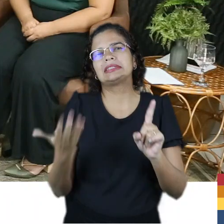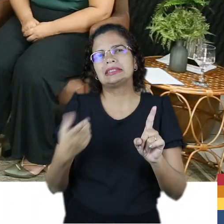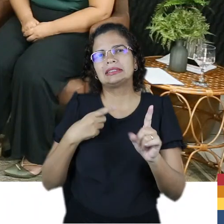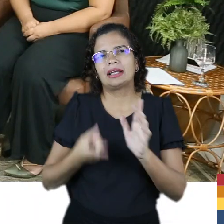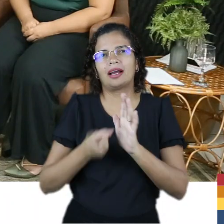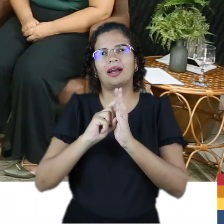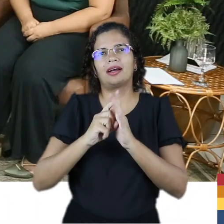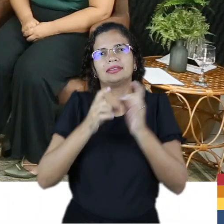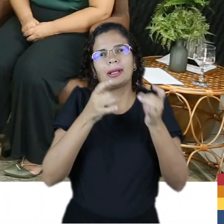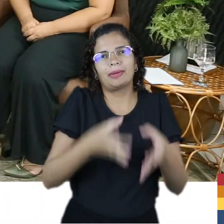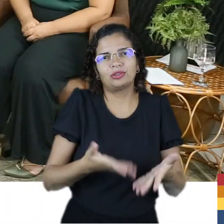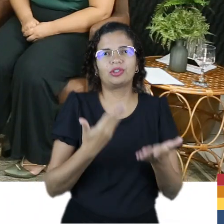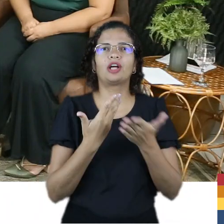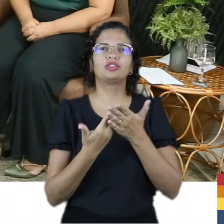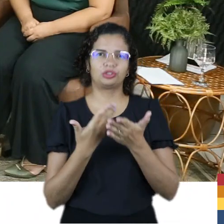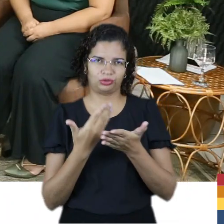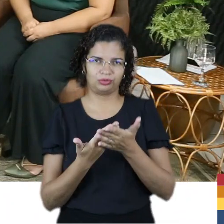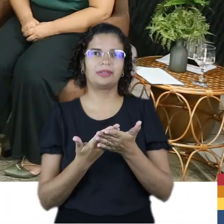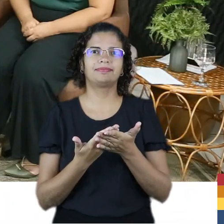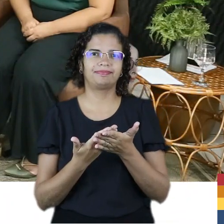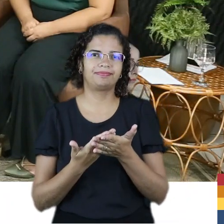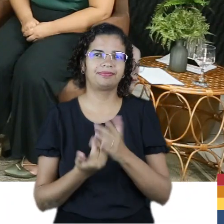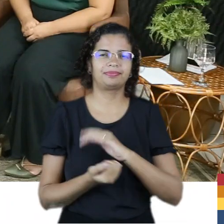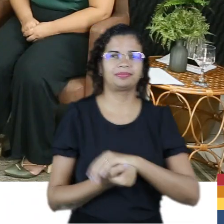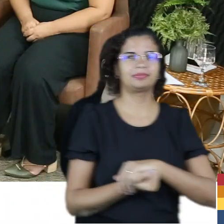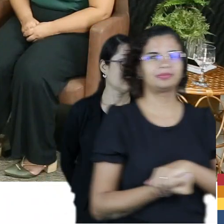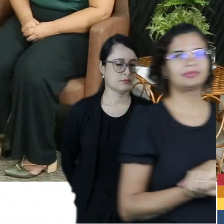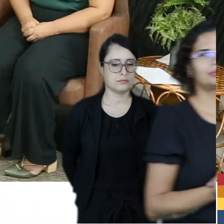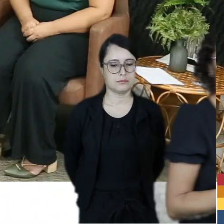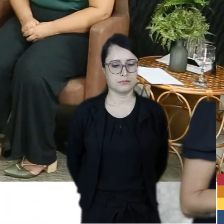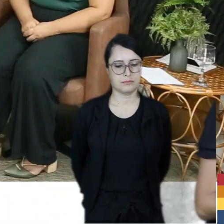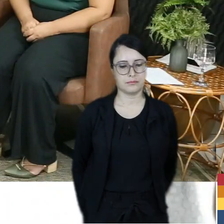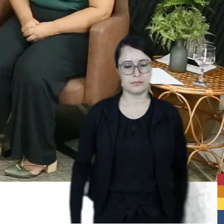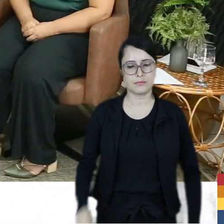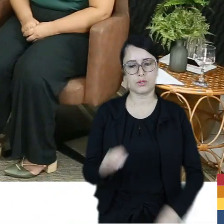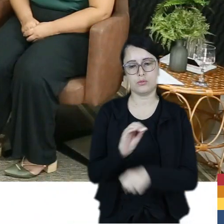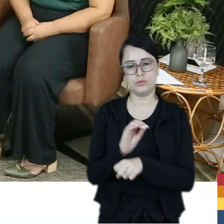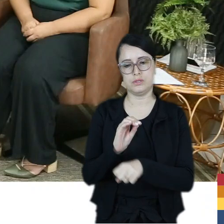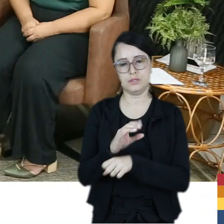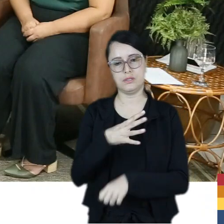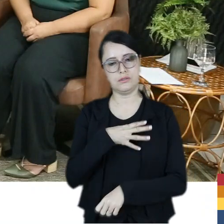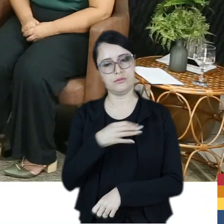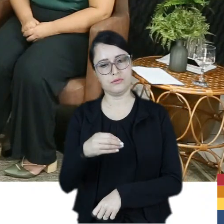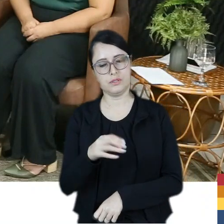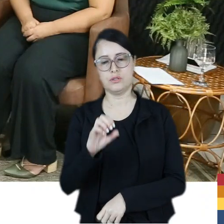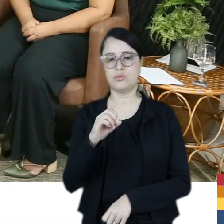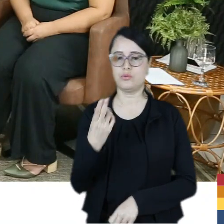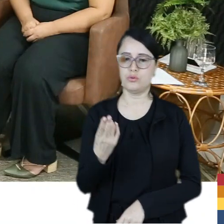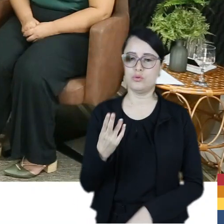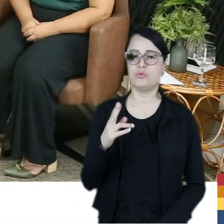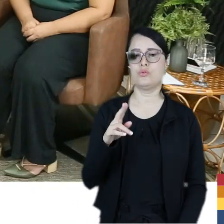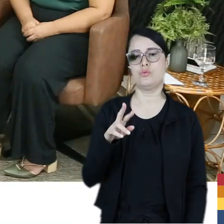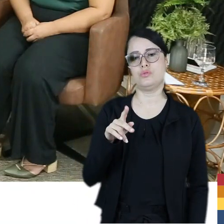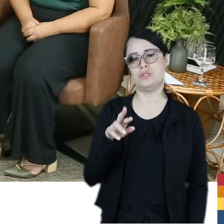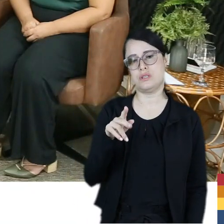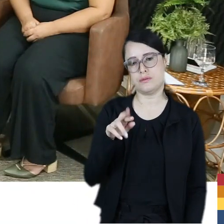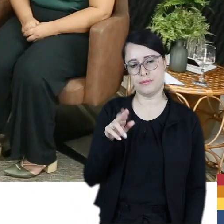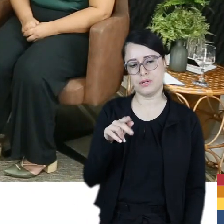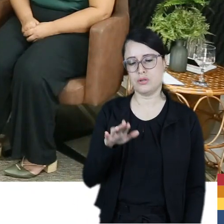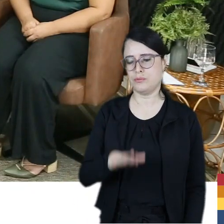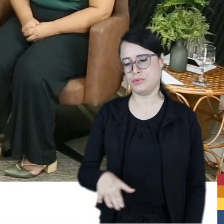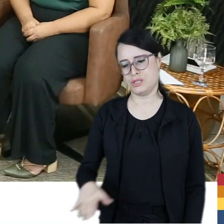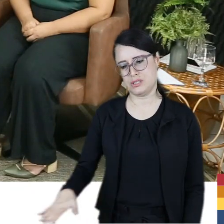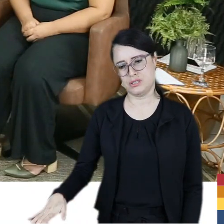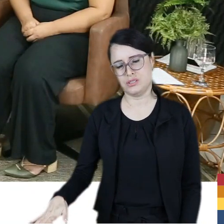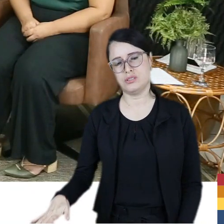jornada escola e trabalho ou quem nunca teve aquela estudante que de repente engravidou precocemente